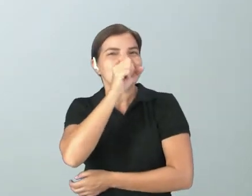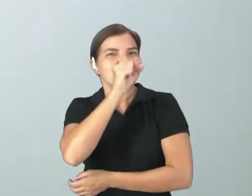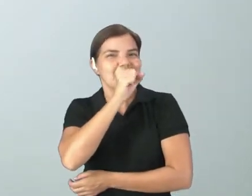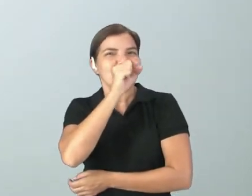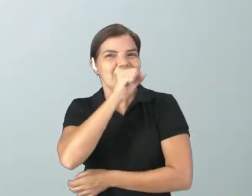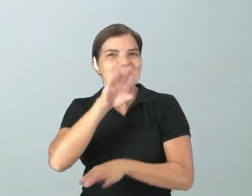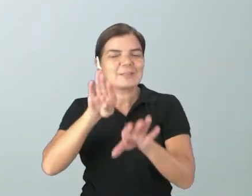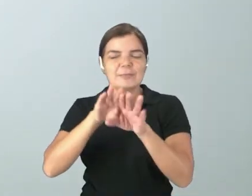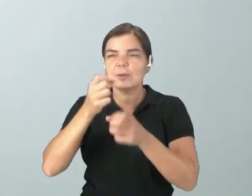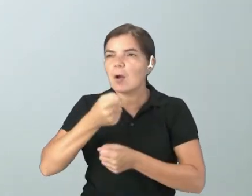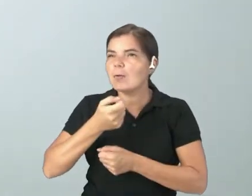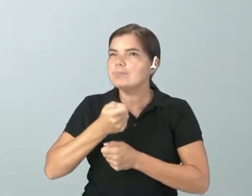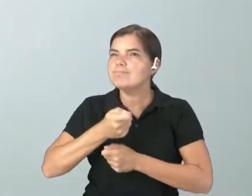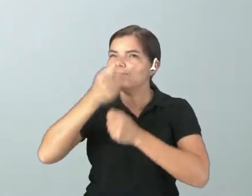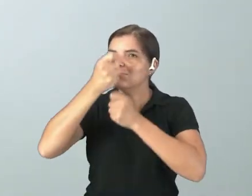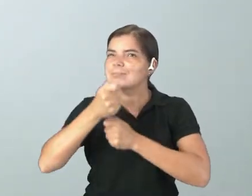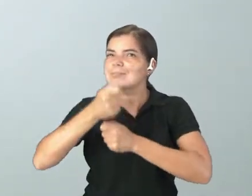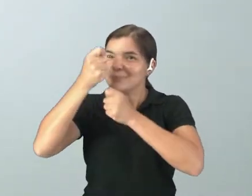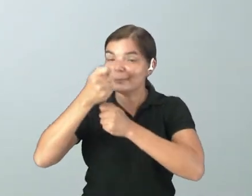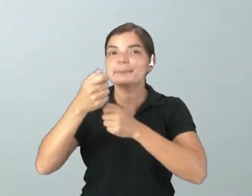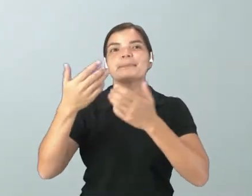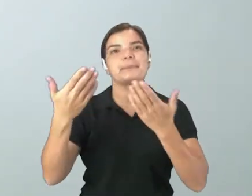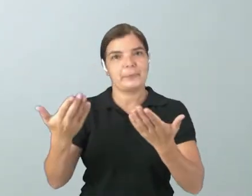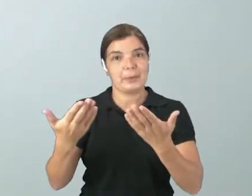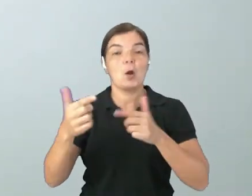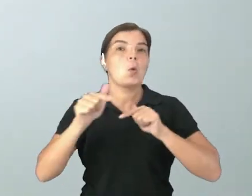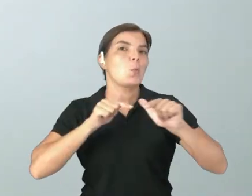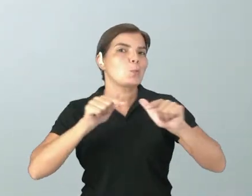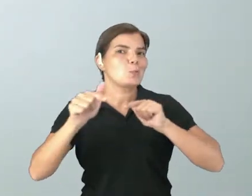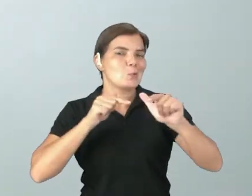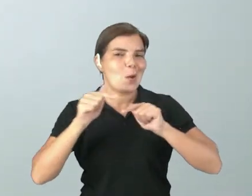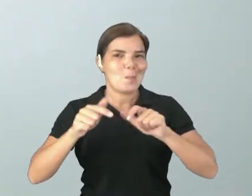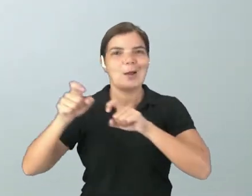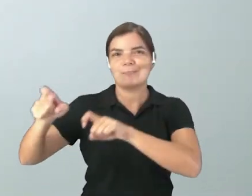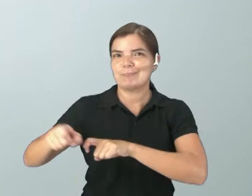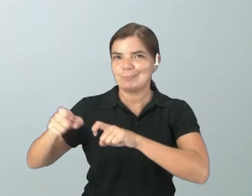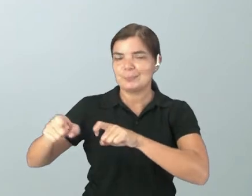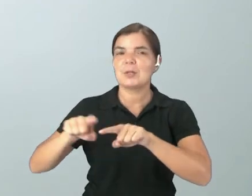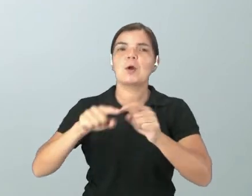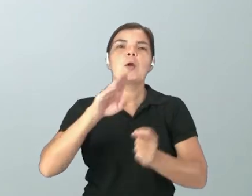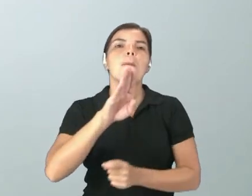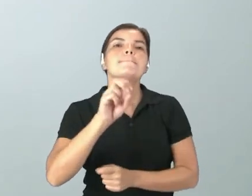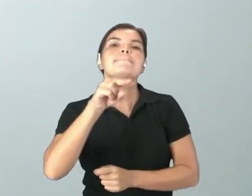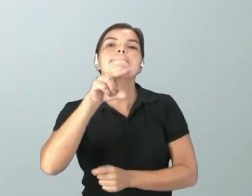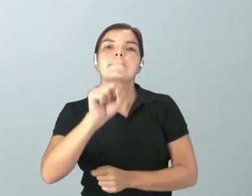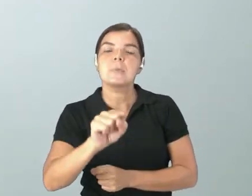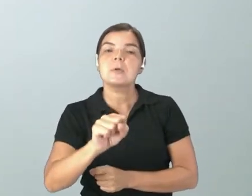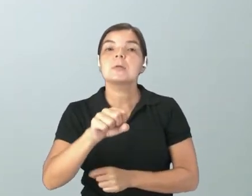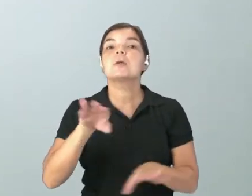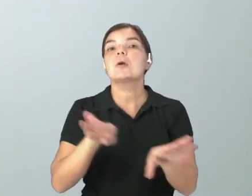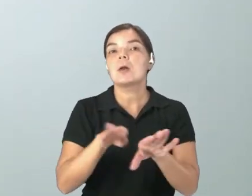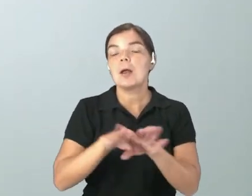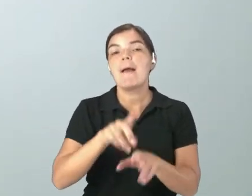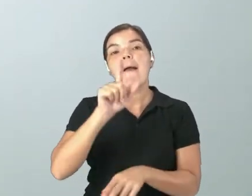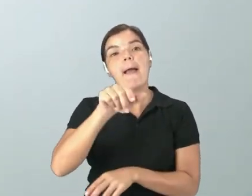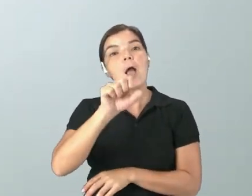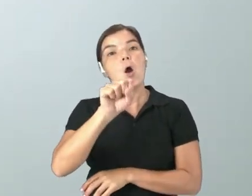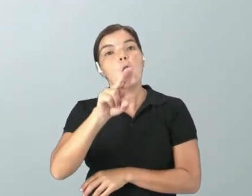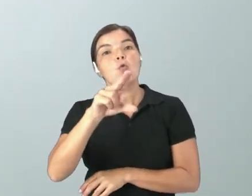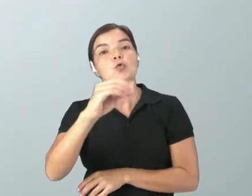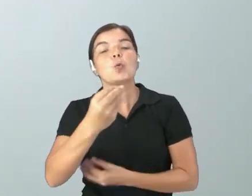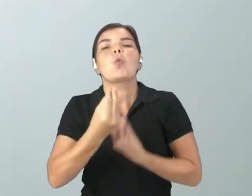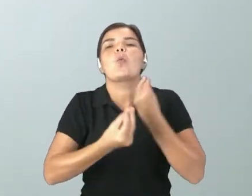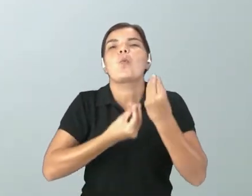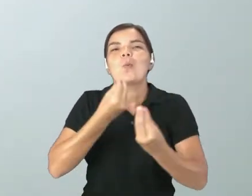você fica lá para pegar a laranja? Pois é, esse foi o trabalho. Os bens, o que é o bem? É o suco que foi produzido com essa